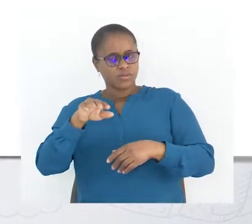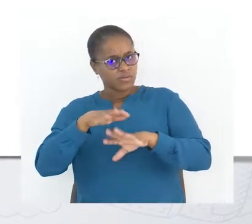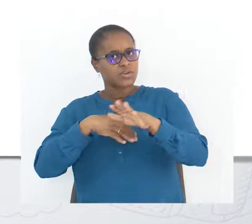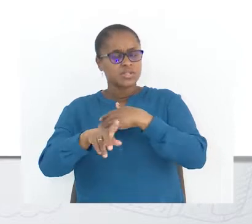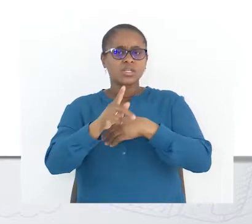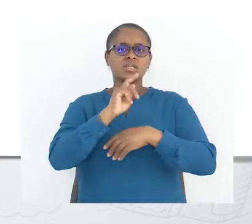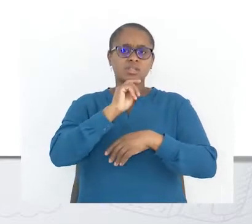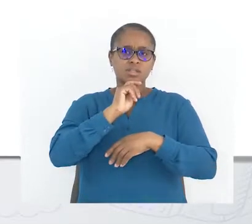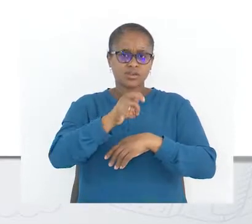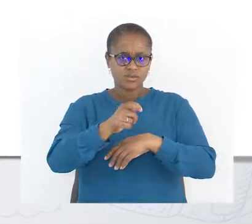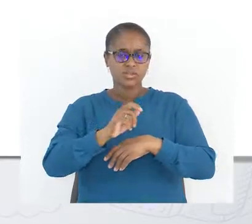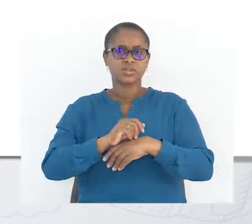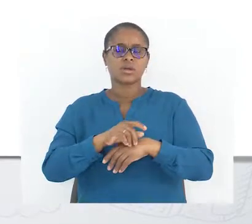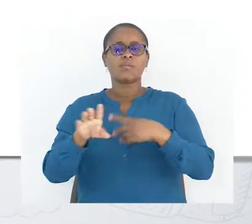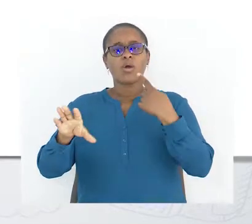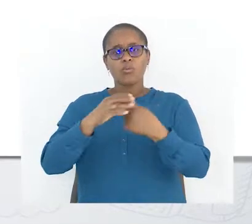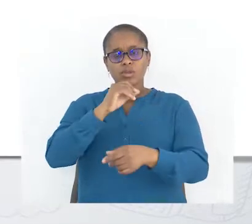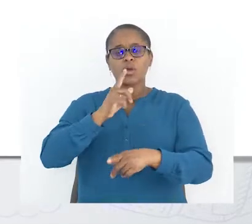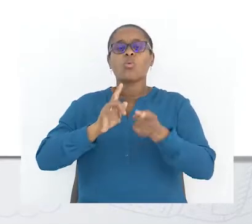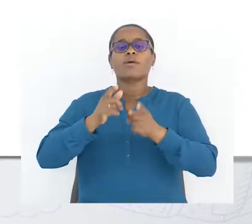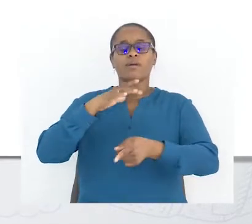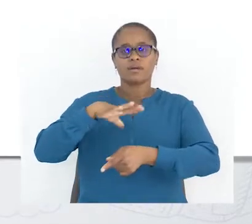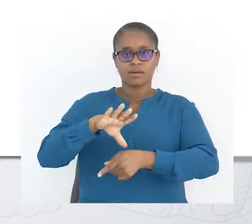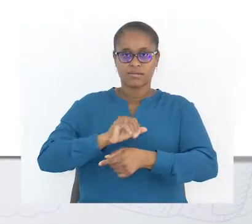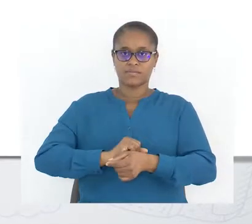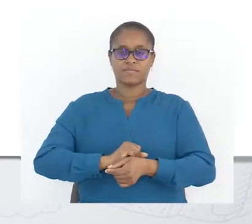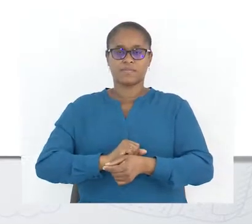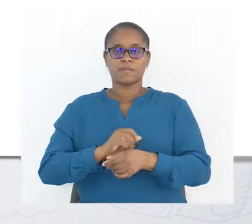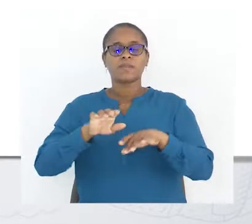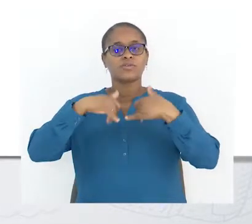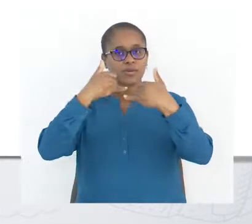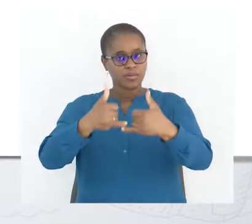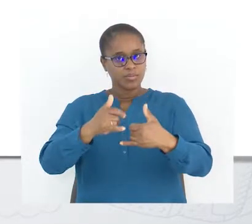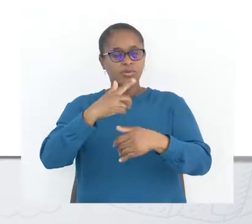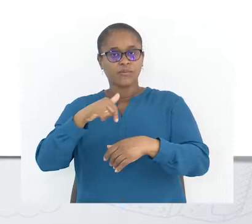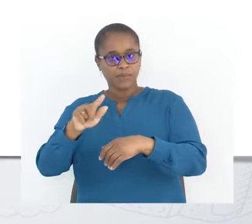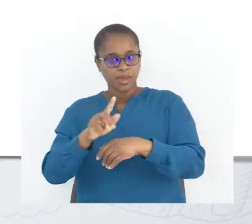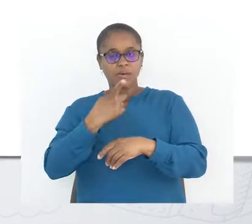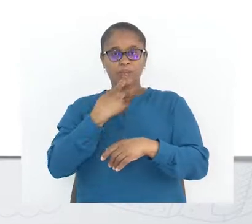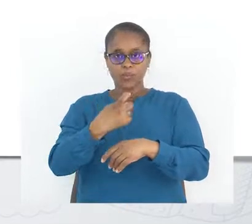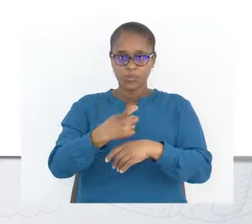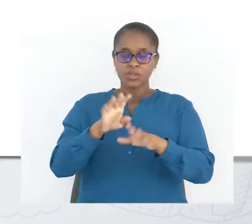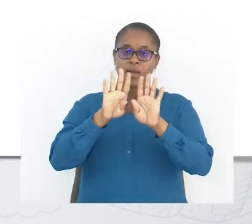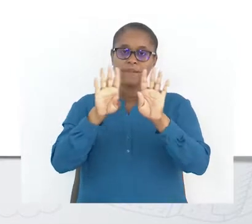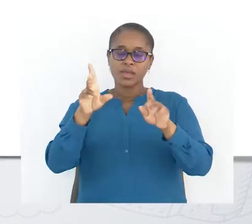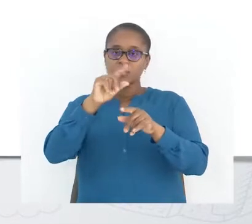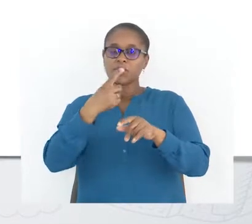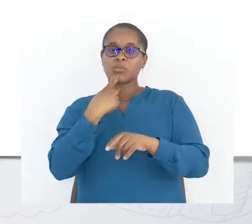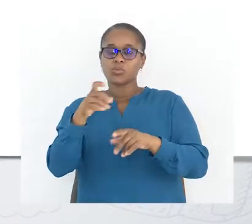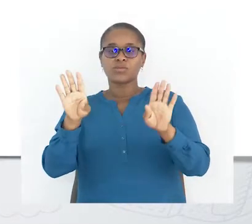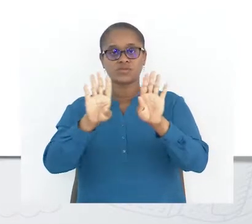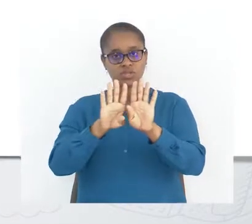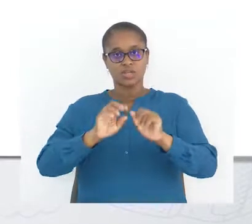Conduzir a entrevista de modo a obter o que se pretende. Depois, recorrer a perguntas abertas